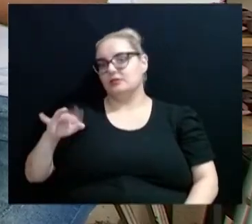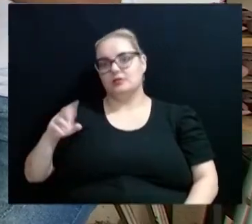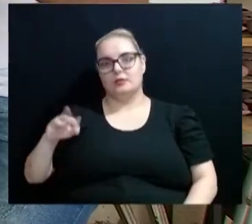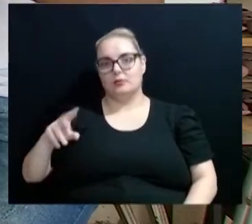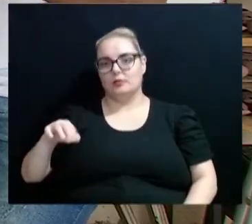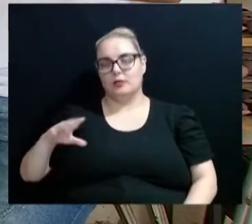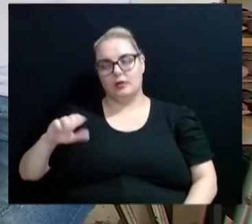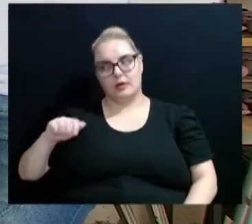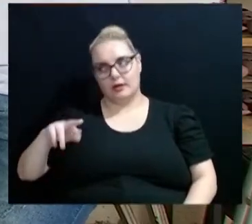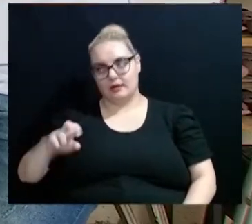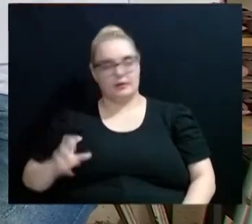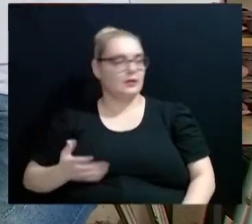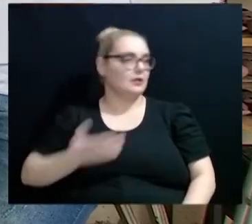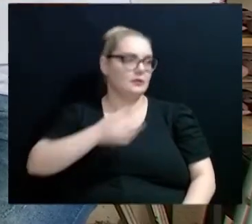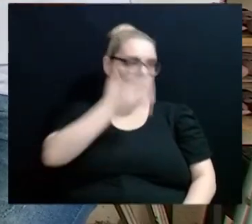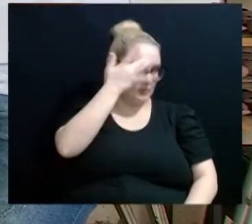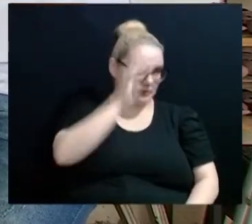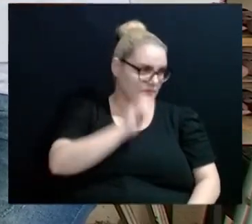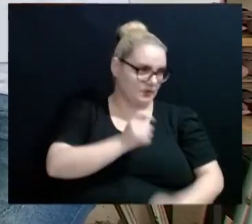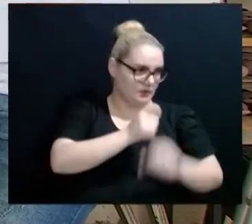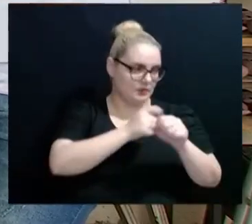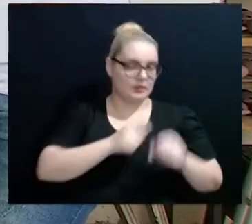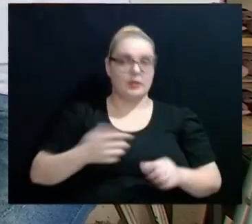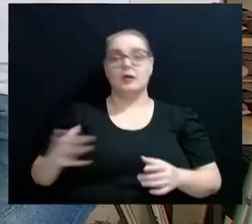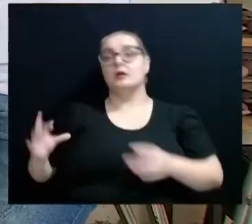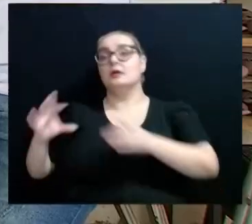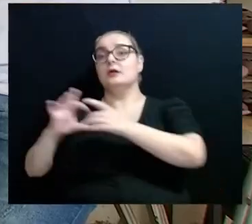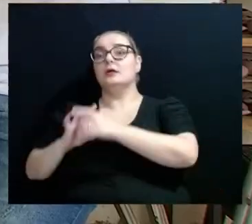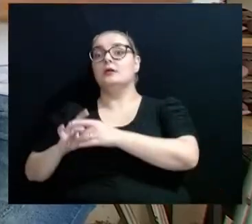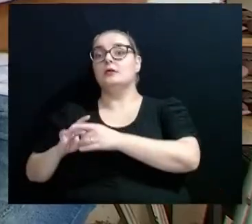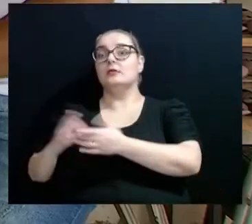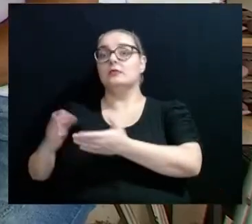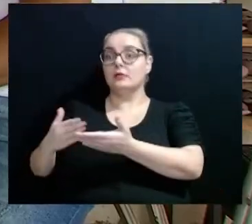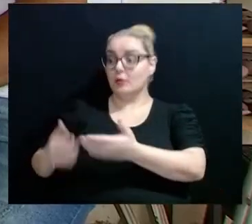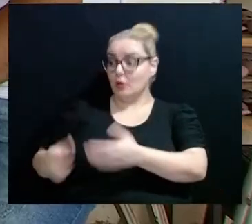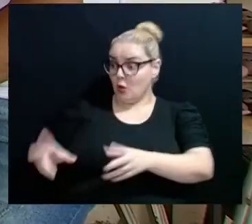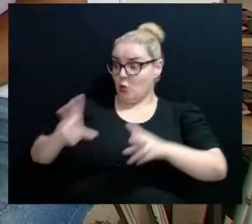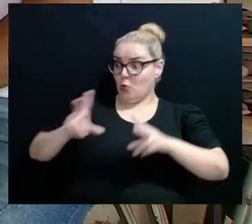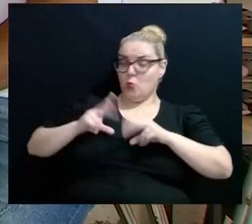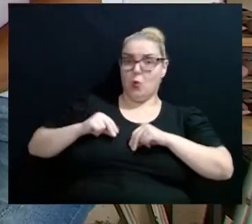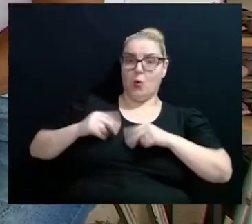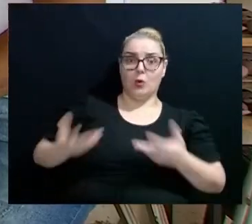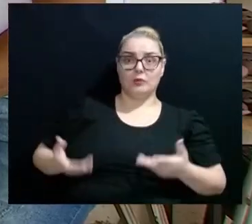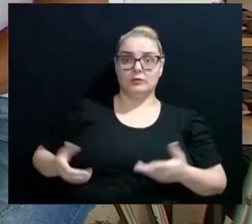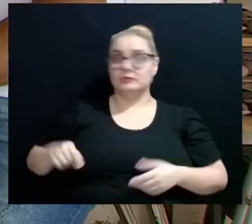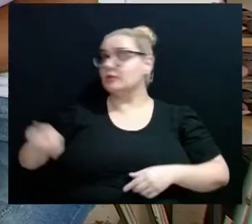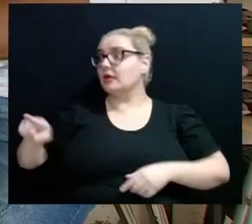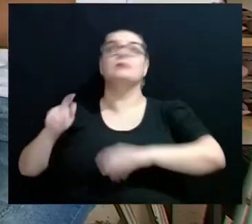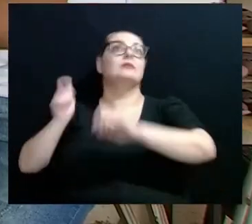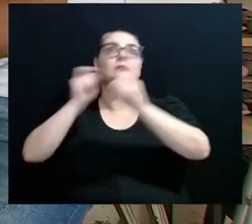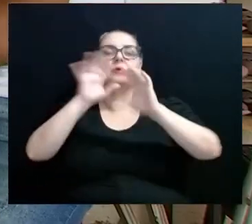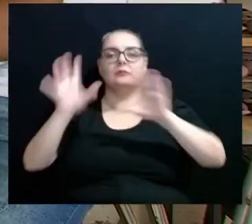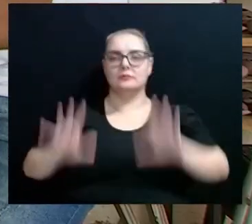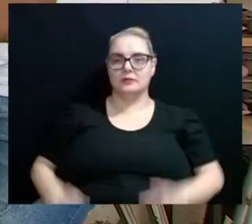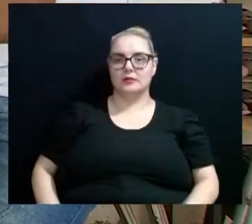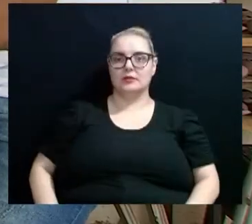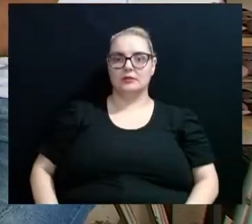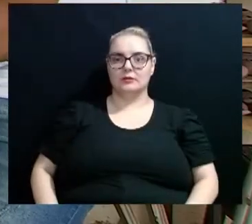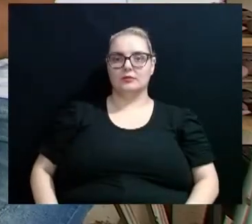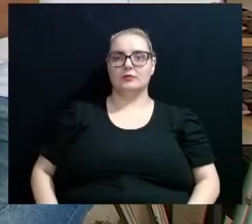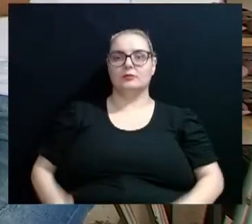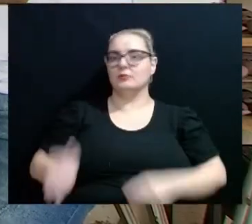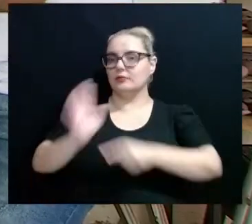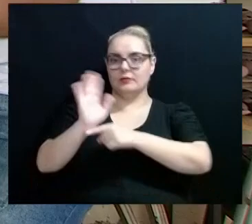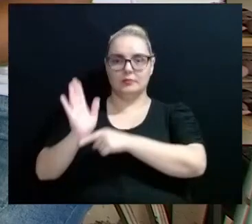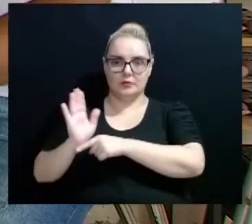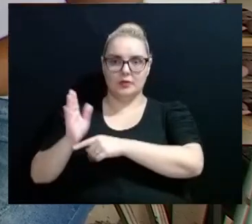muitos trabalhos, inclusive em 2023 agora. Mas tem uma aí ela do não Chico sabia Buarque. no início que você era escultor, então. Então, aí na conexão, falou aqui o